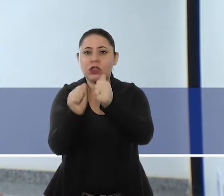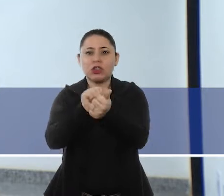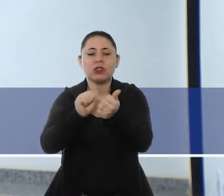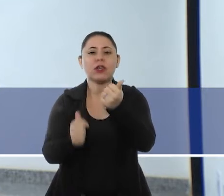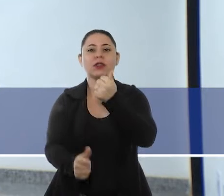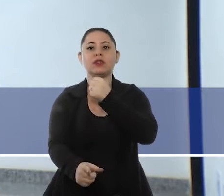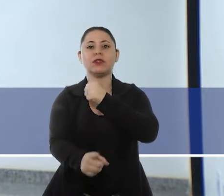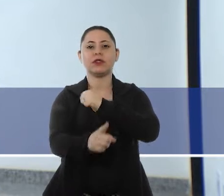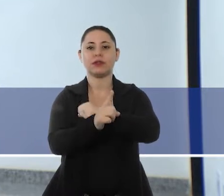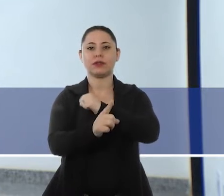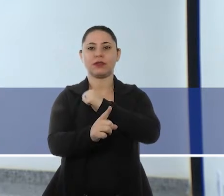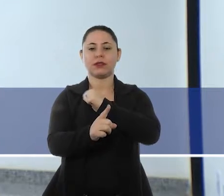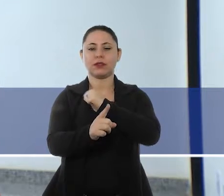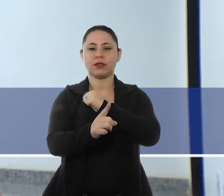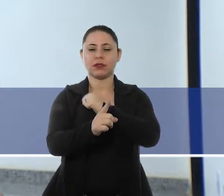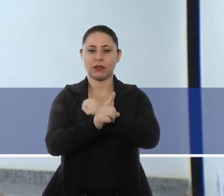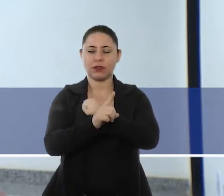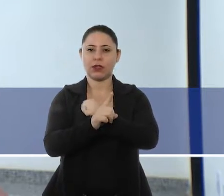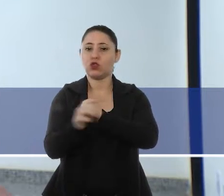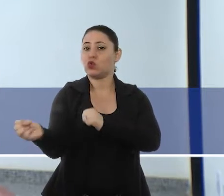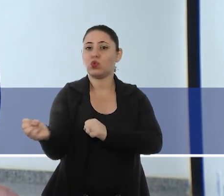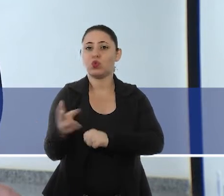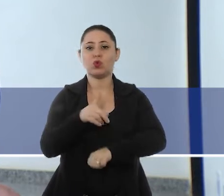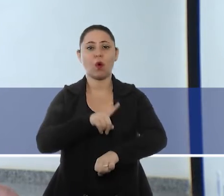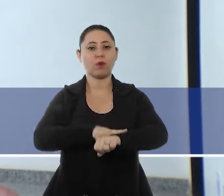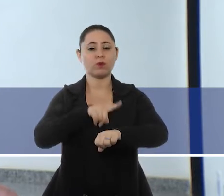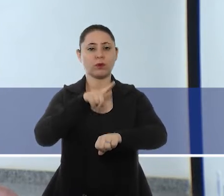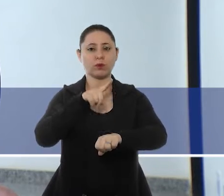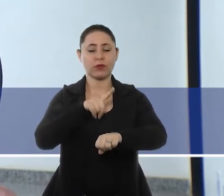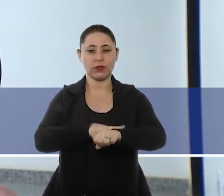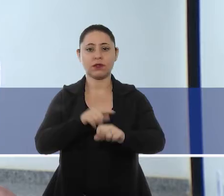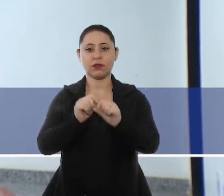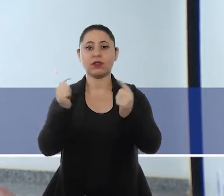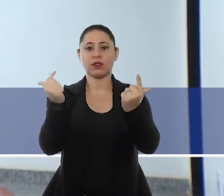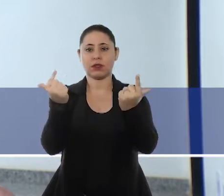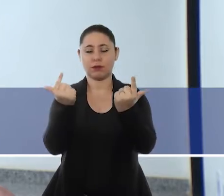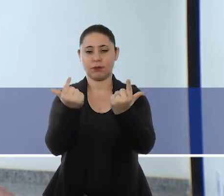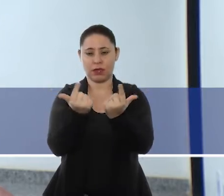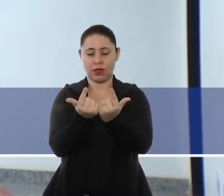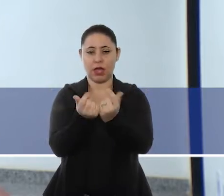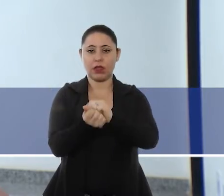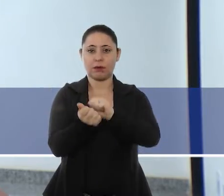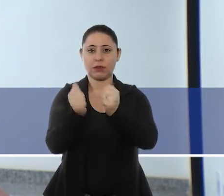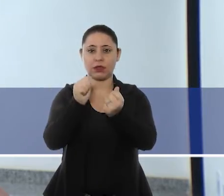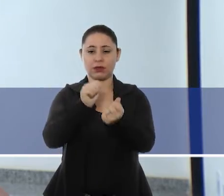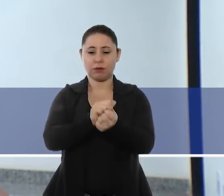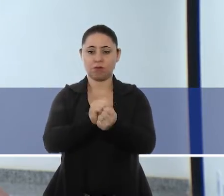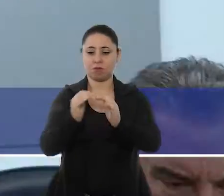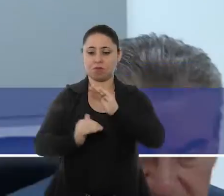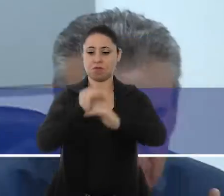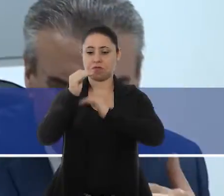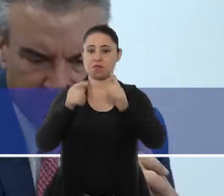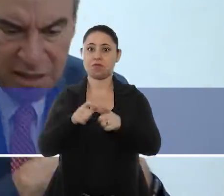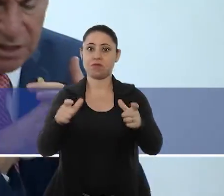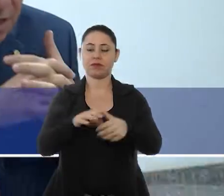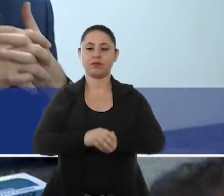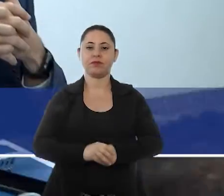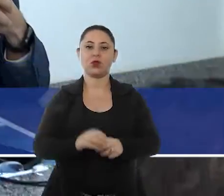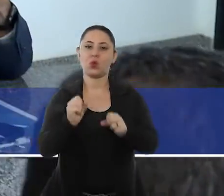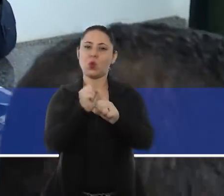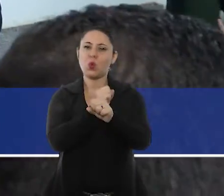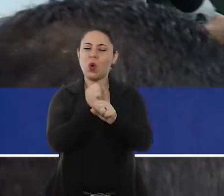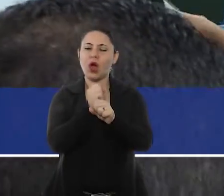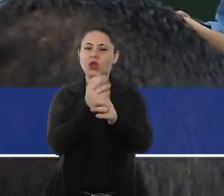legislativo que atende esse novo tempo em que a Assembleia está adaptada e pronta para crescer. Neste